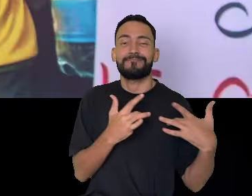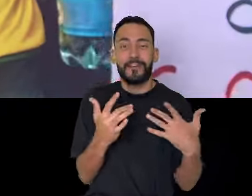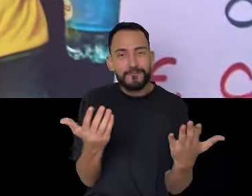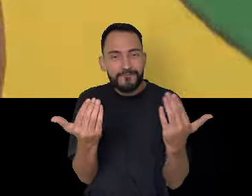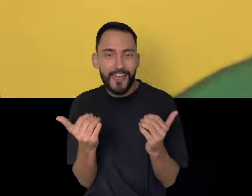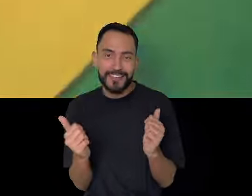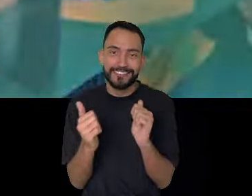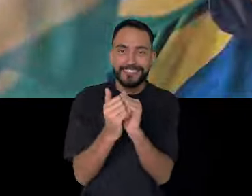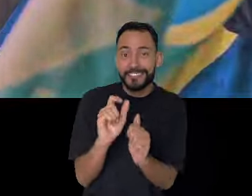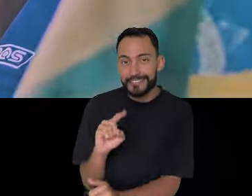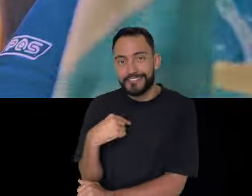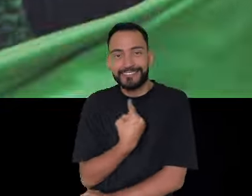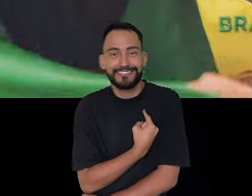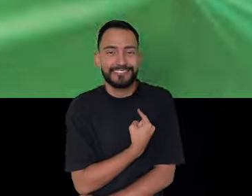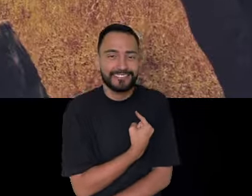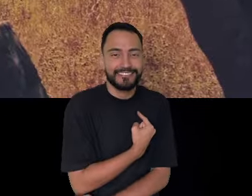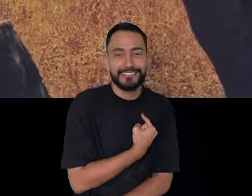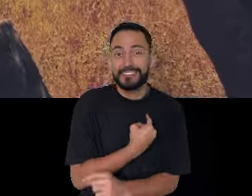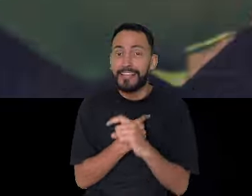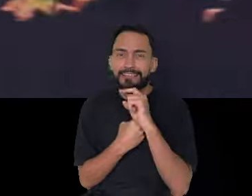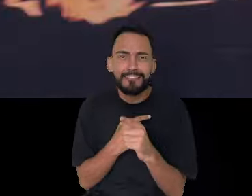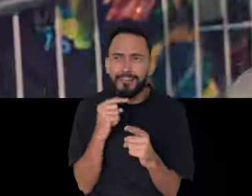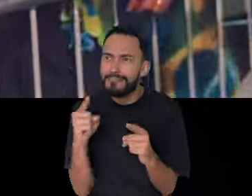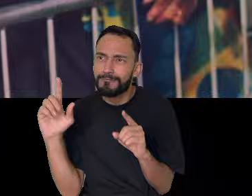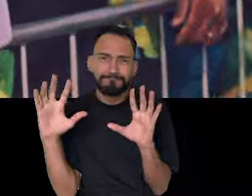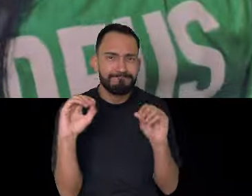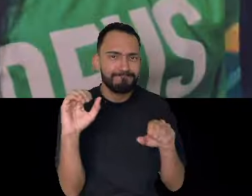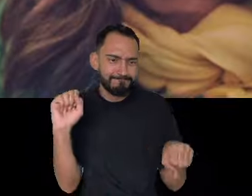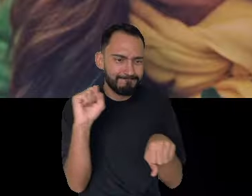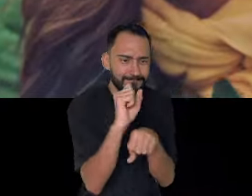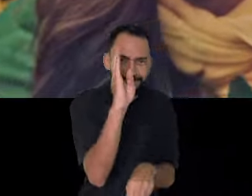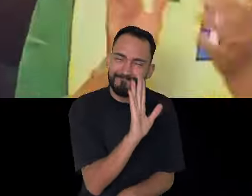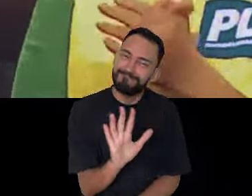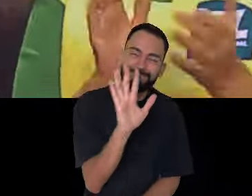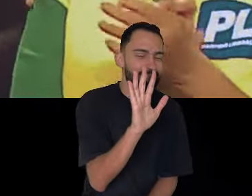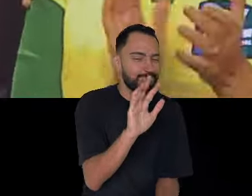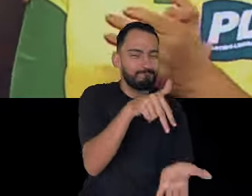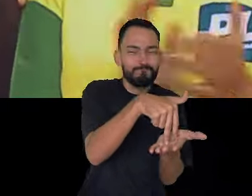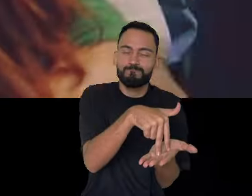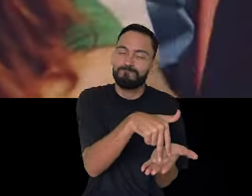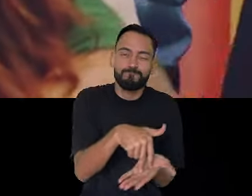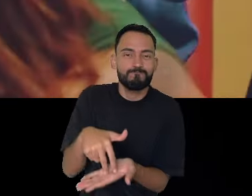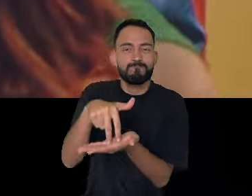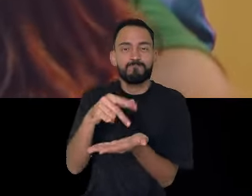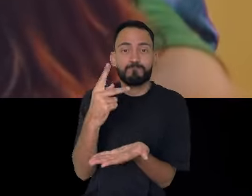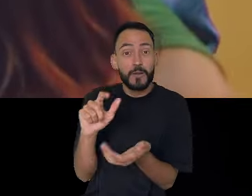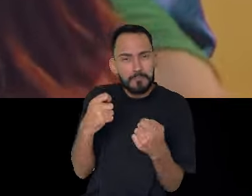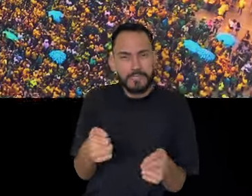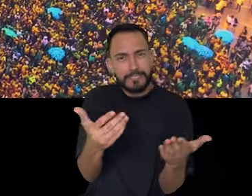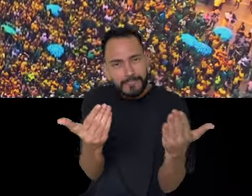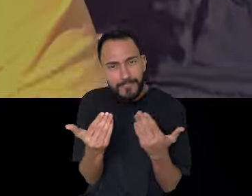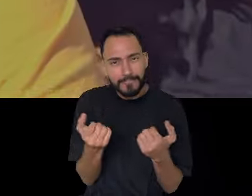paixão. Vem com a gente, ninguém segura essa nação. O PL precisa da